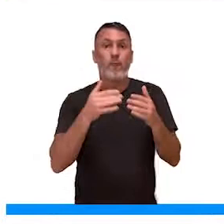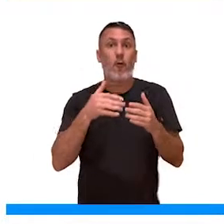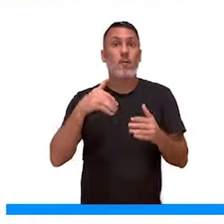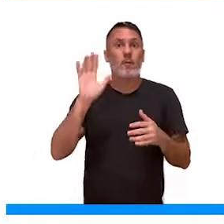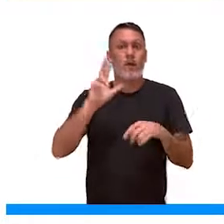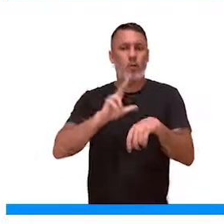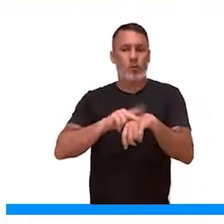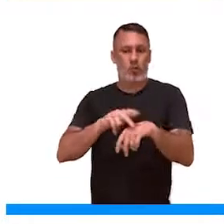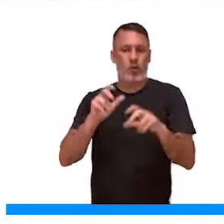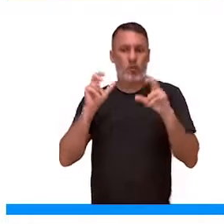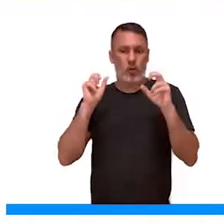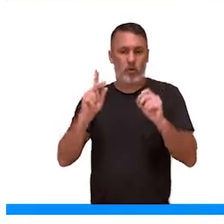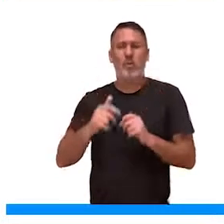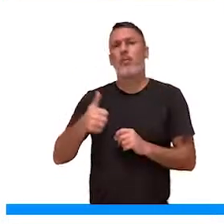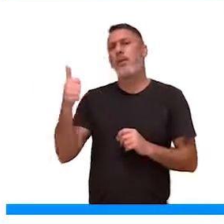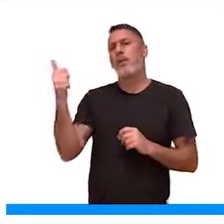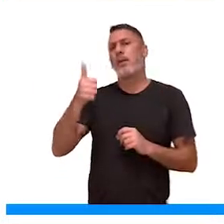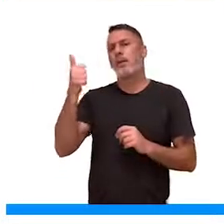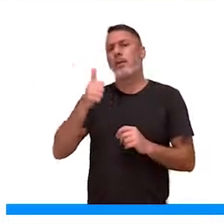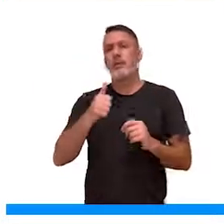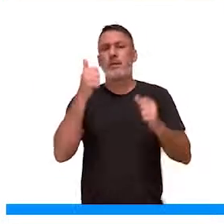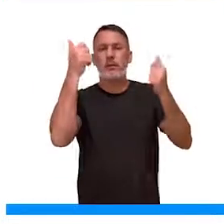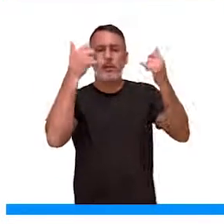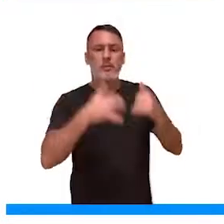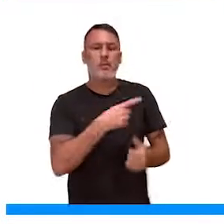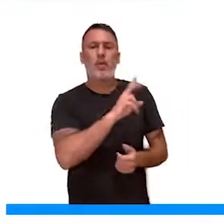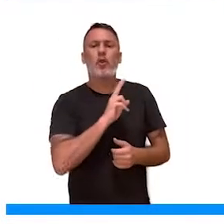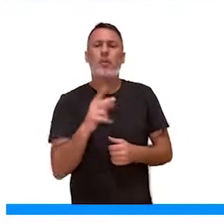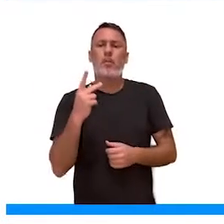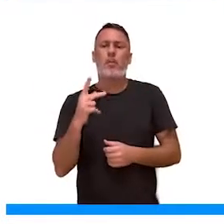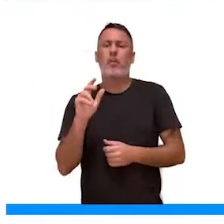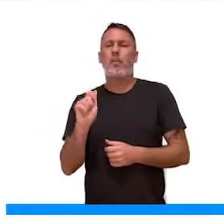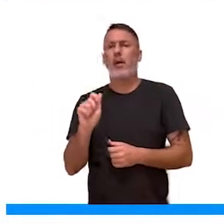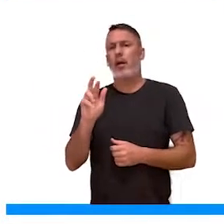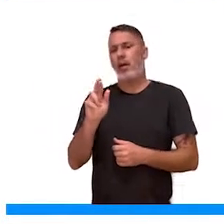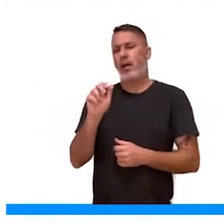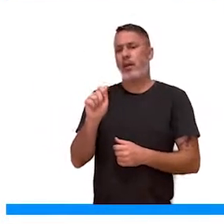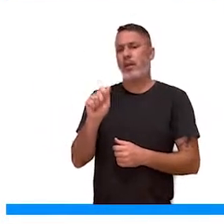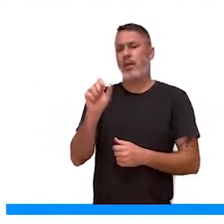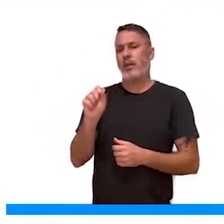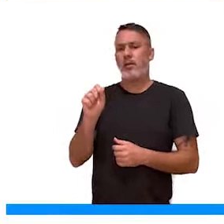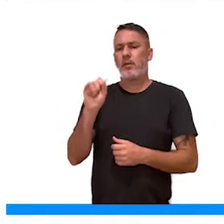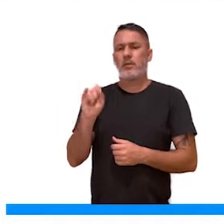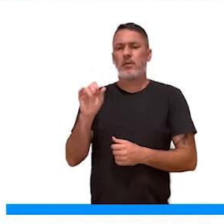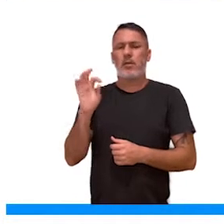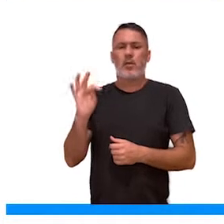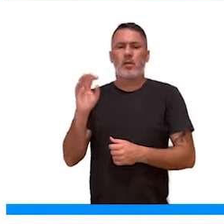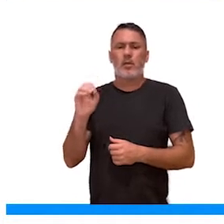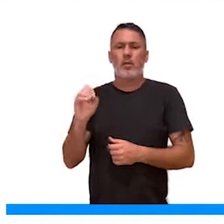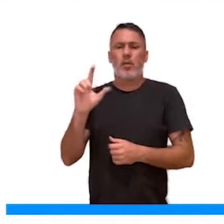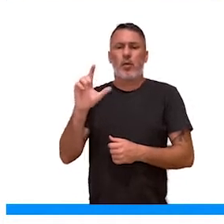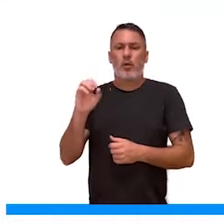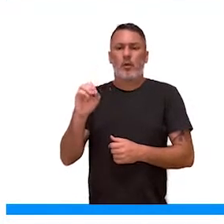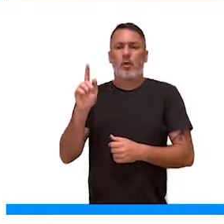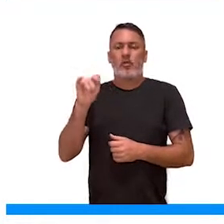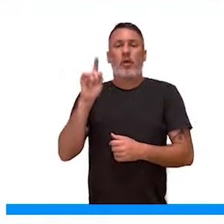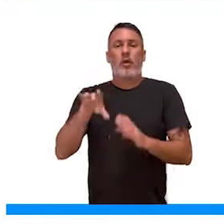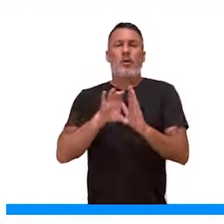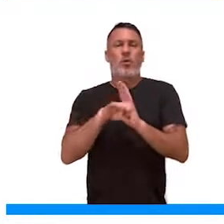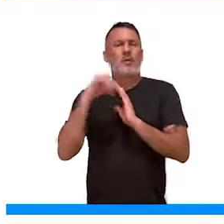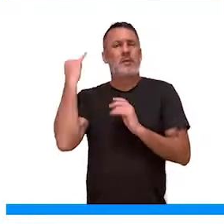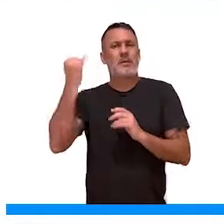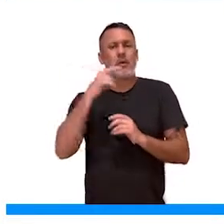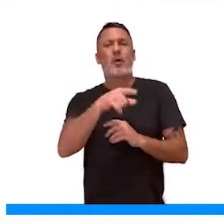maior nelas. Então vamos lá, primeiro, vamos falar de parasitologia, um conceito muito importante. É a ciência